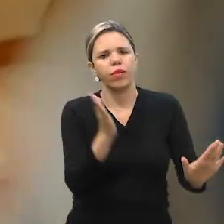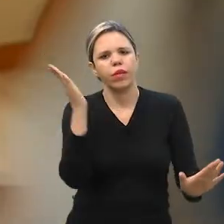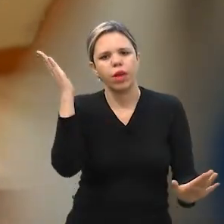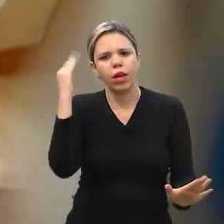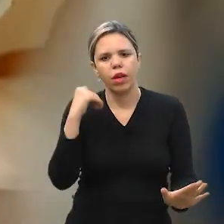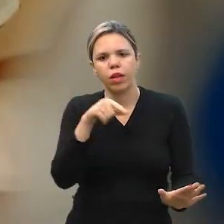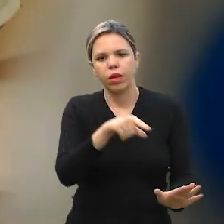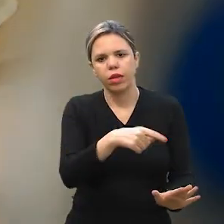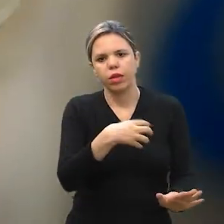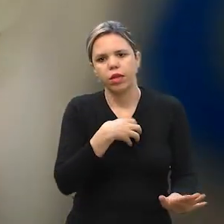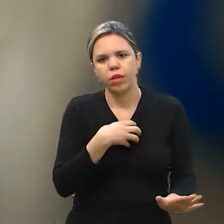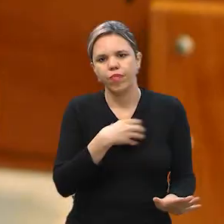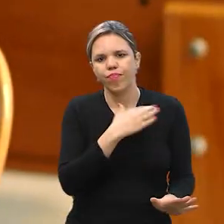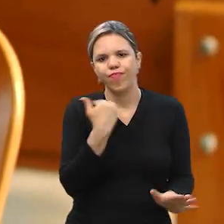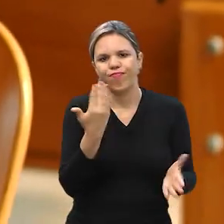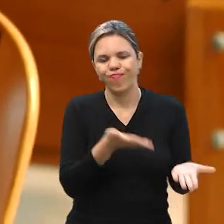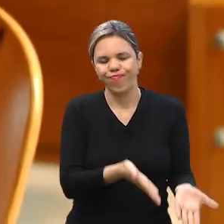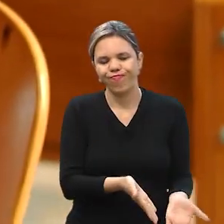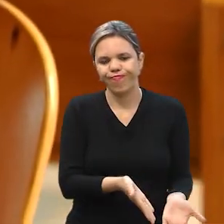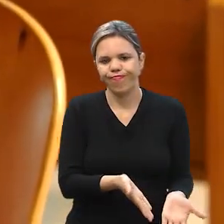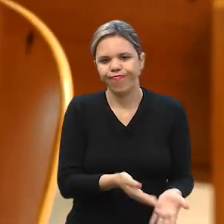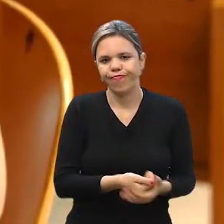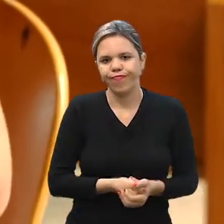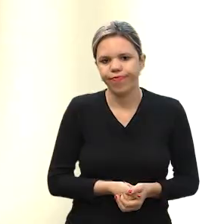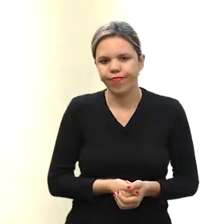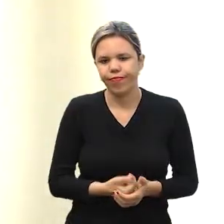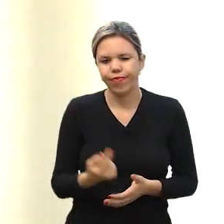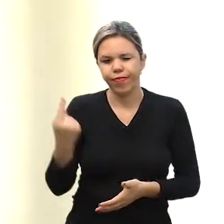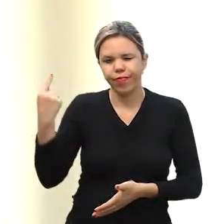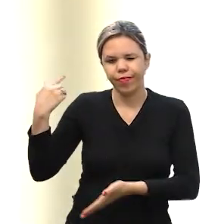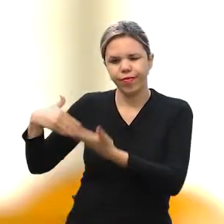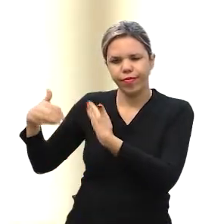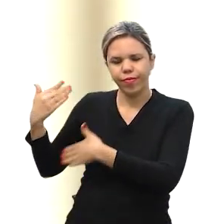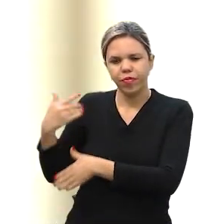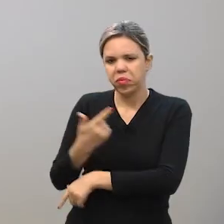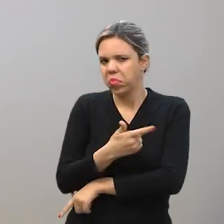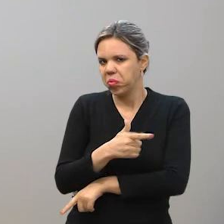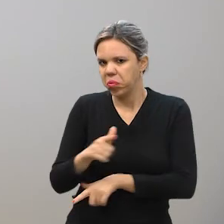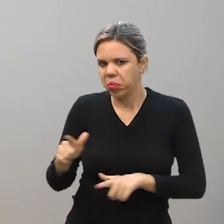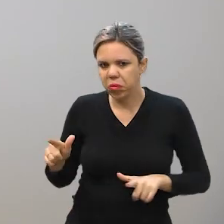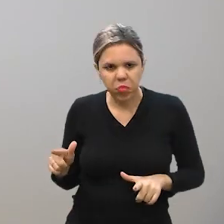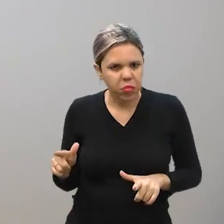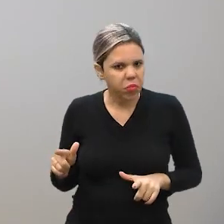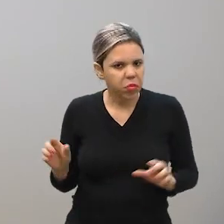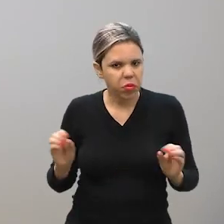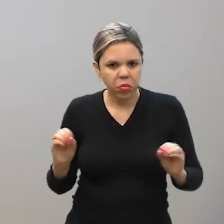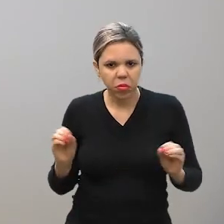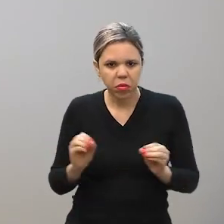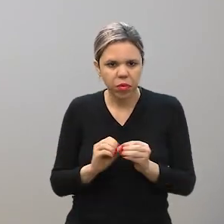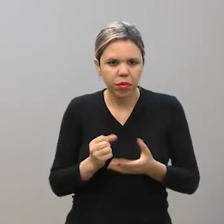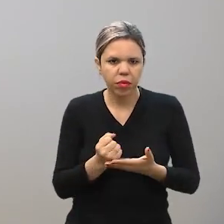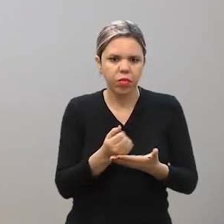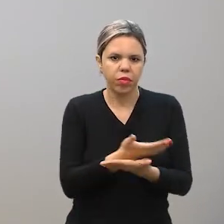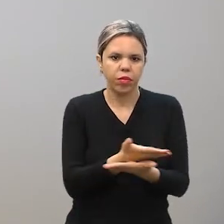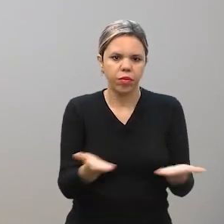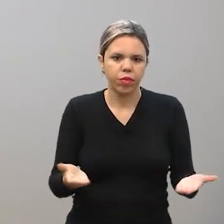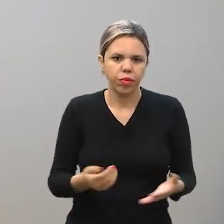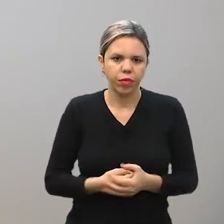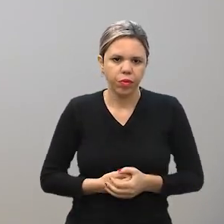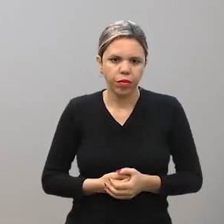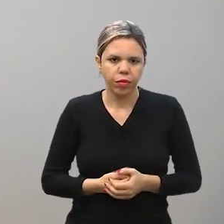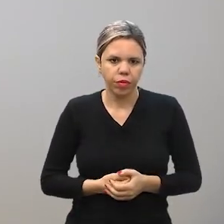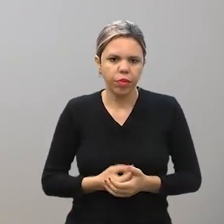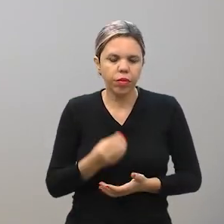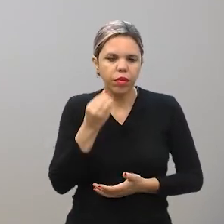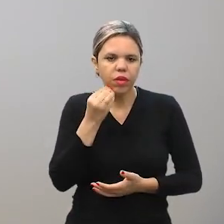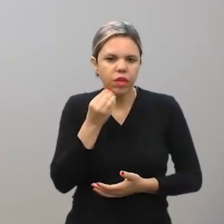sabia que ela ia falecer. Em uma época que não tinha nada para fazer por eles. As chances